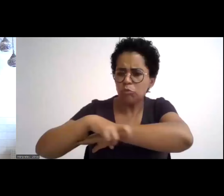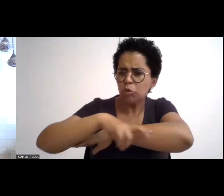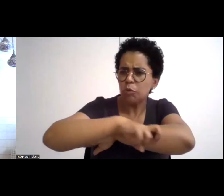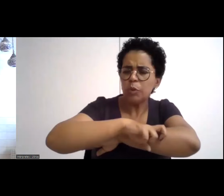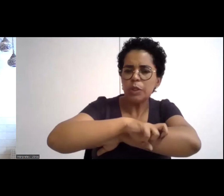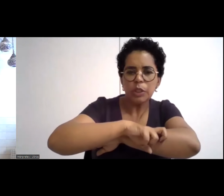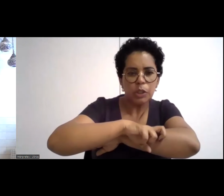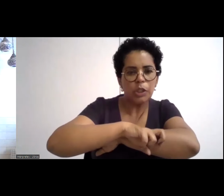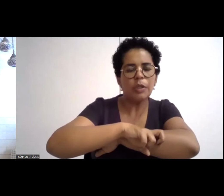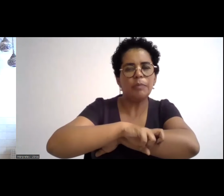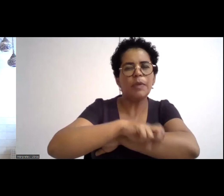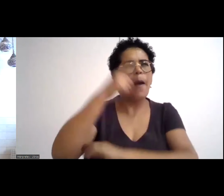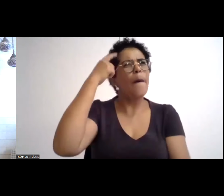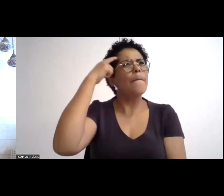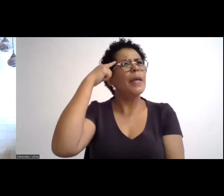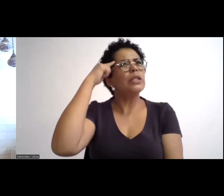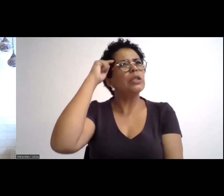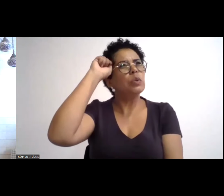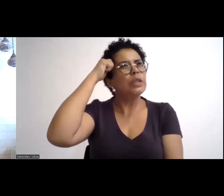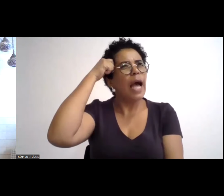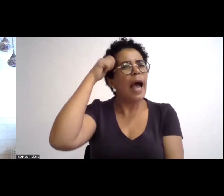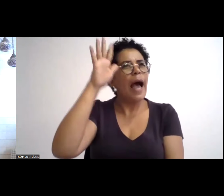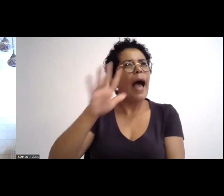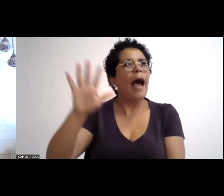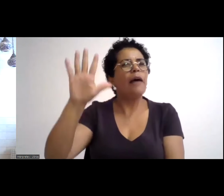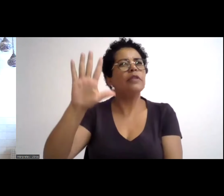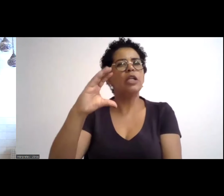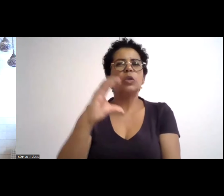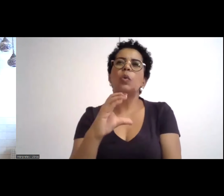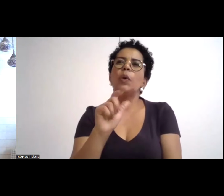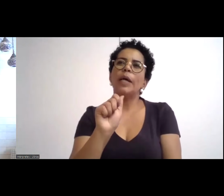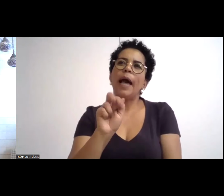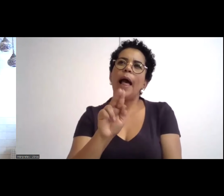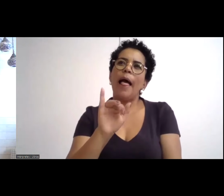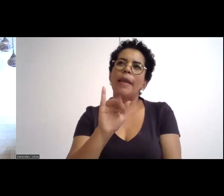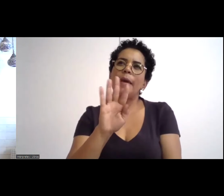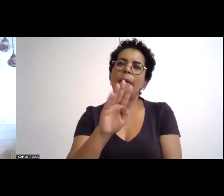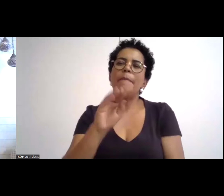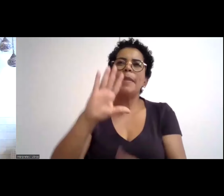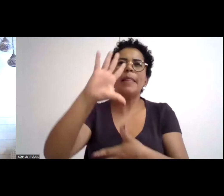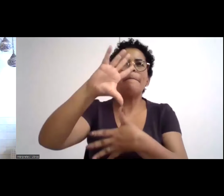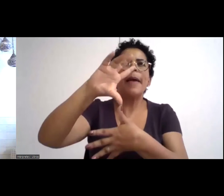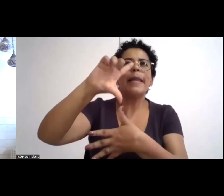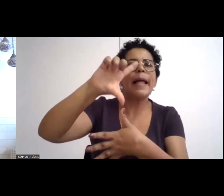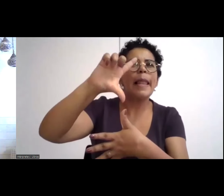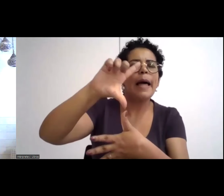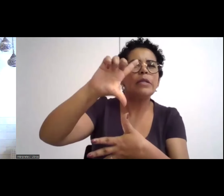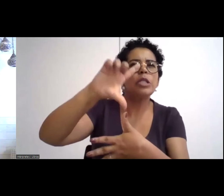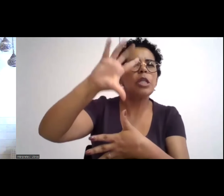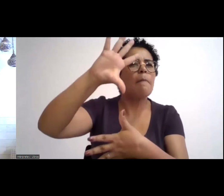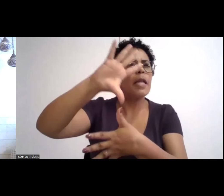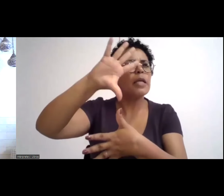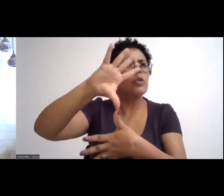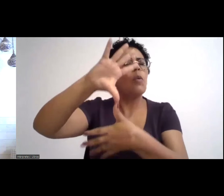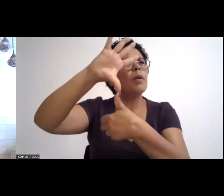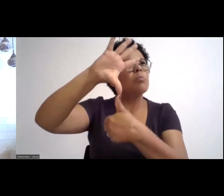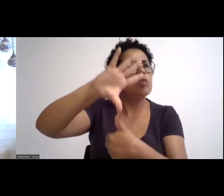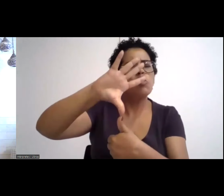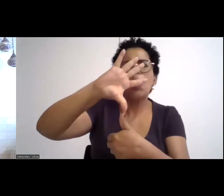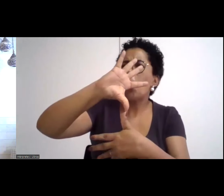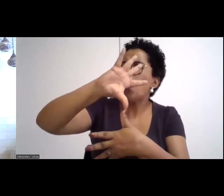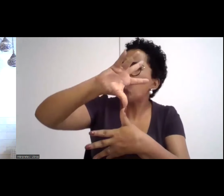eu penso na África, eu penso no Caribe, eu penso na América Latina, na América do Sul, na América Central, nesse Brasil dos